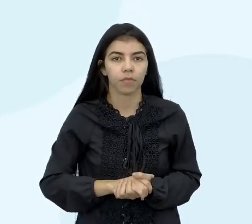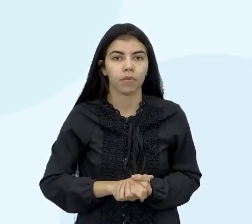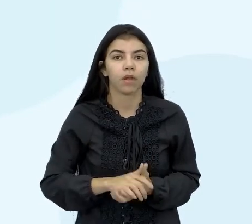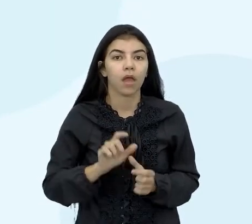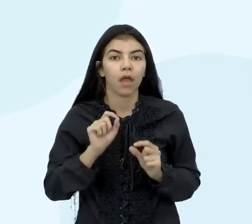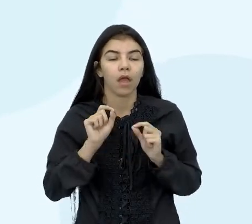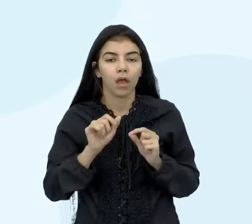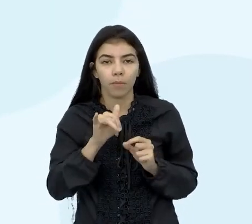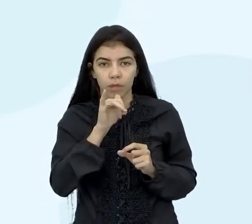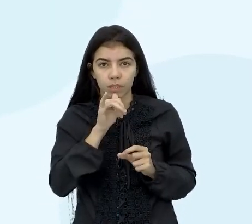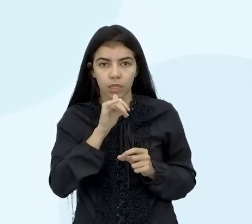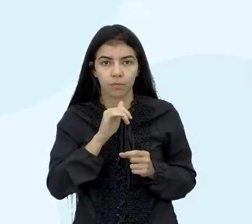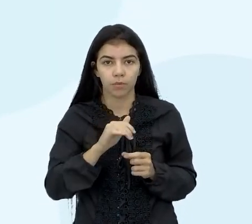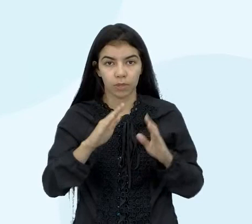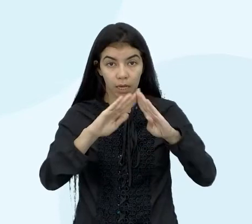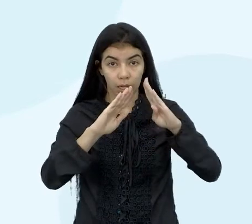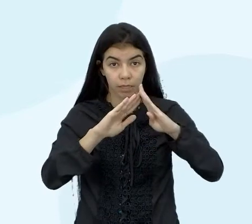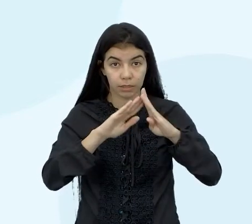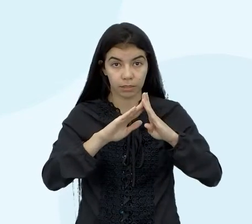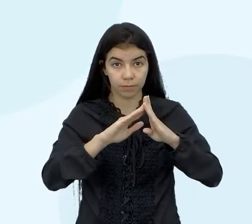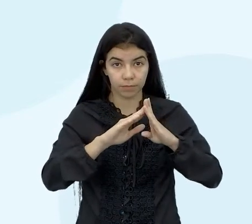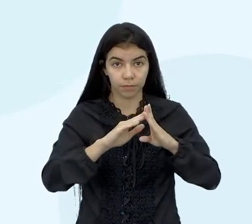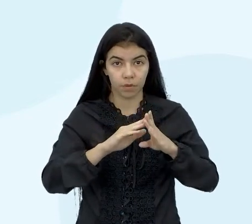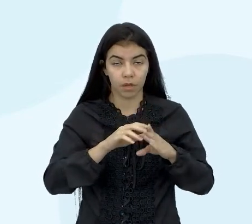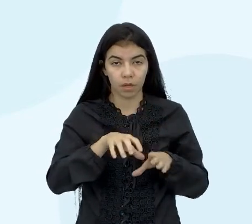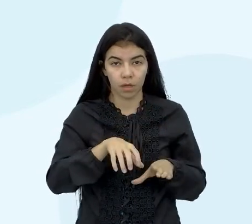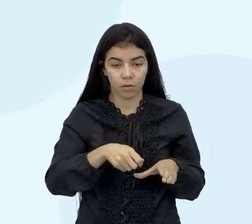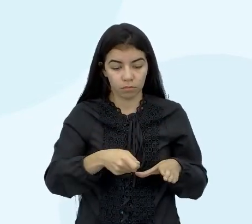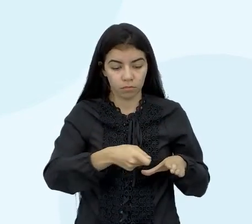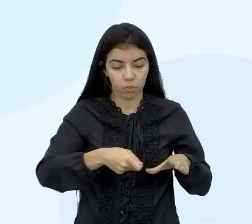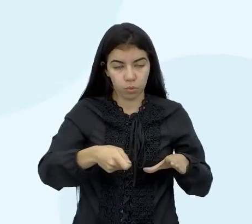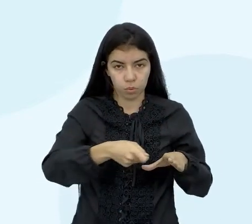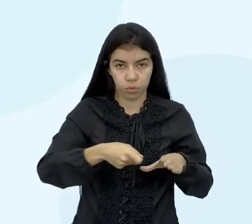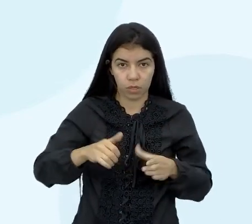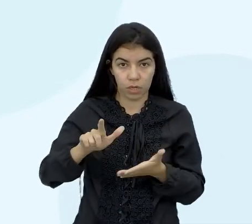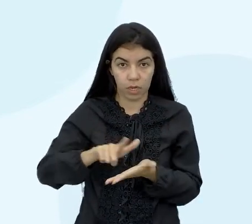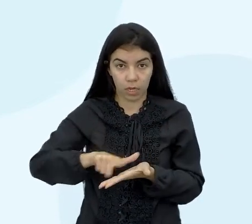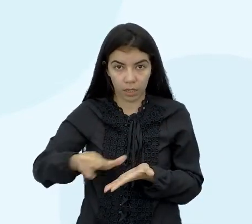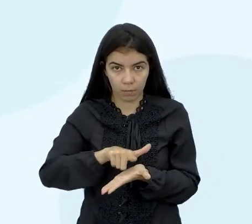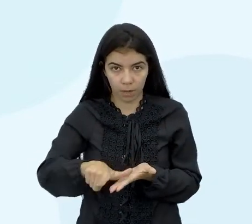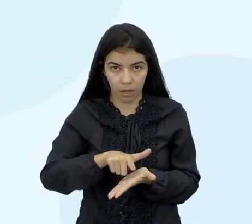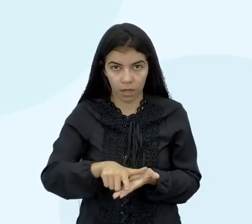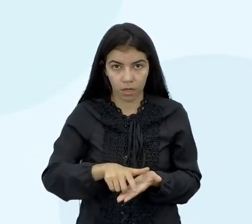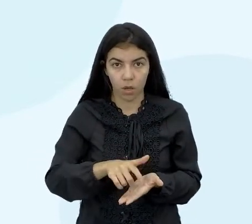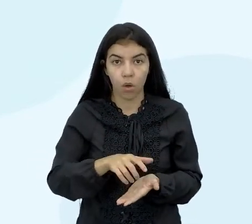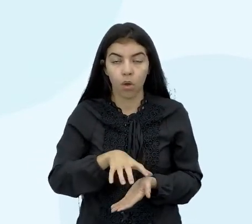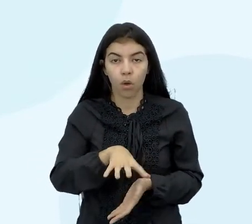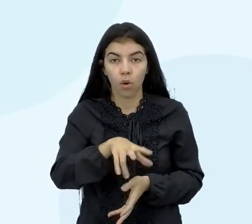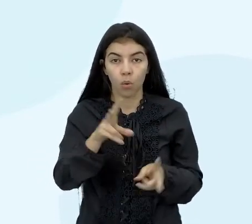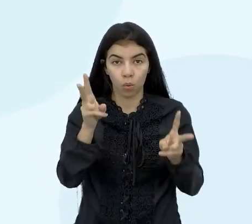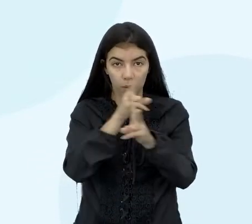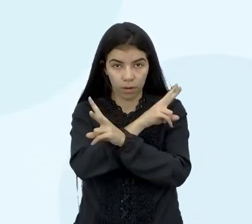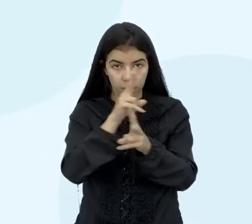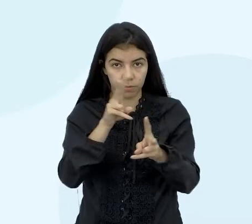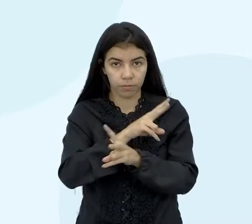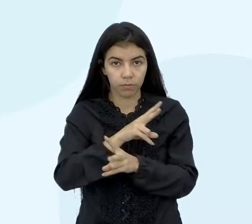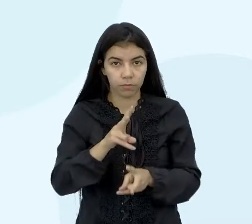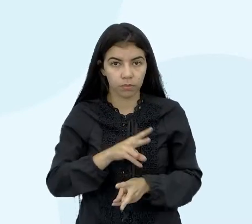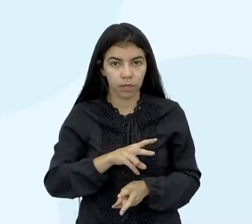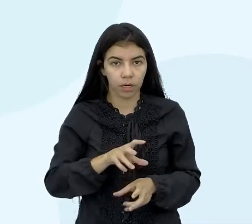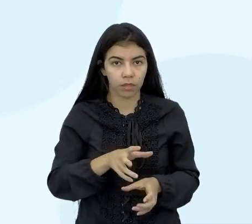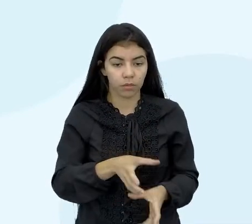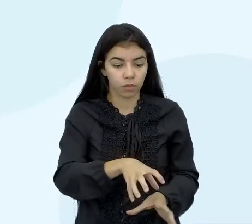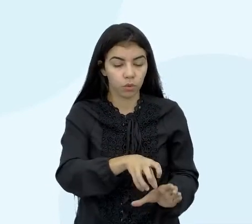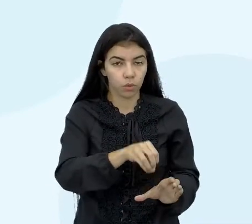passar aspirador na sua casa, né? Então, o ar vai puxar tanto a partícula sólida de poeira